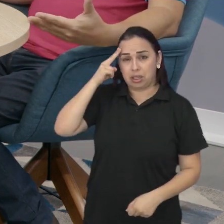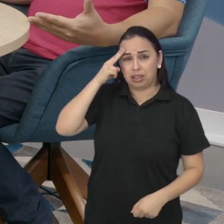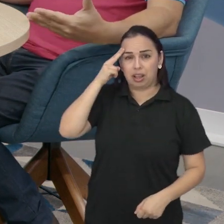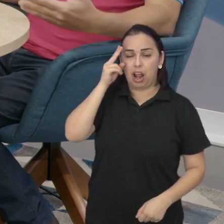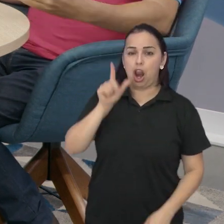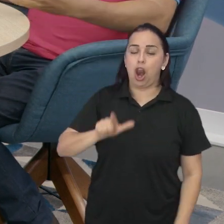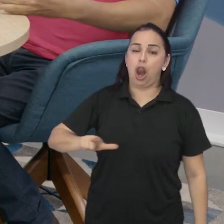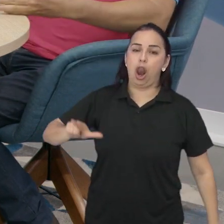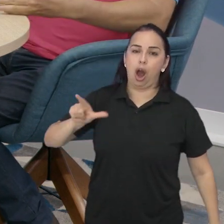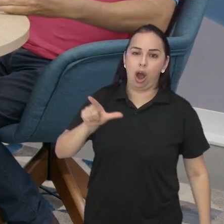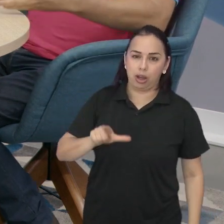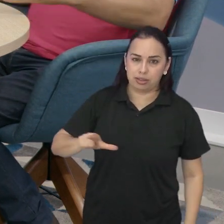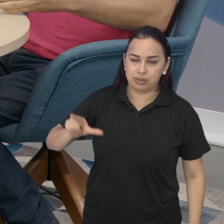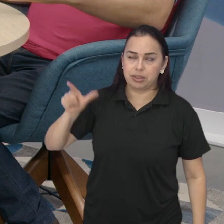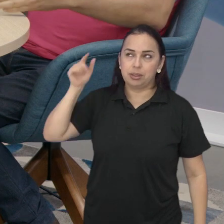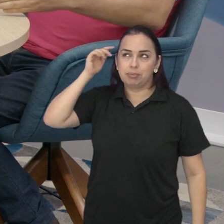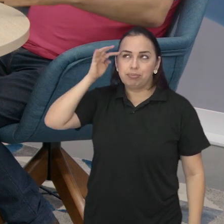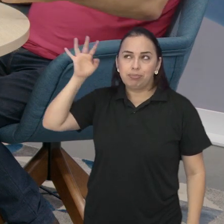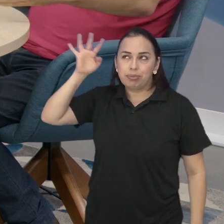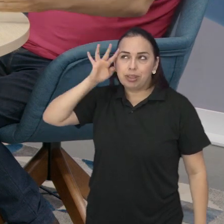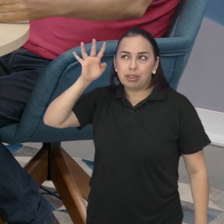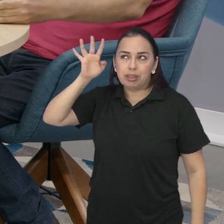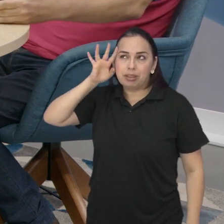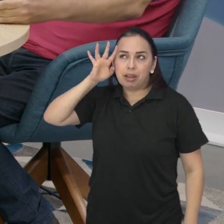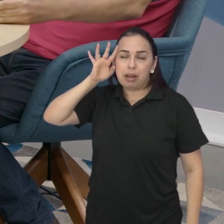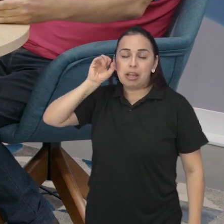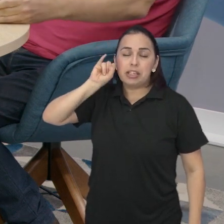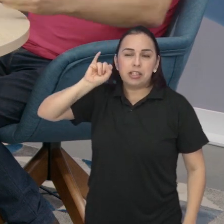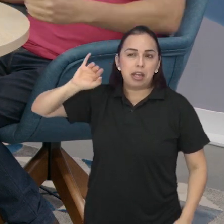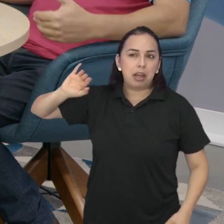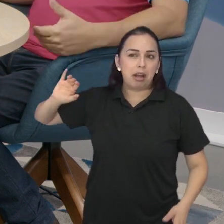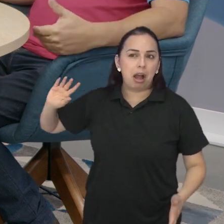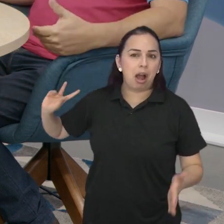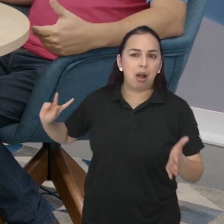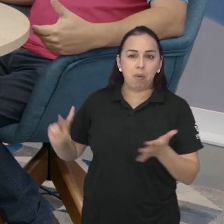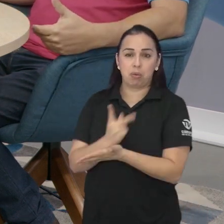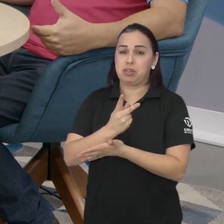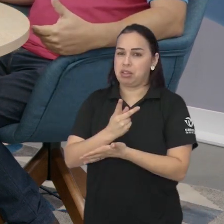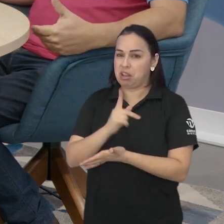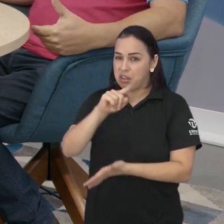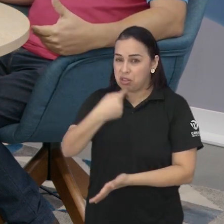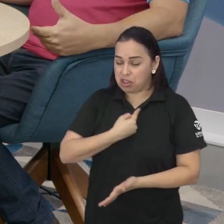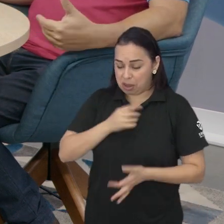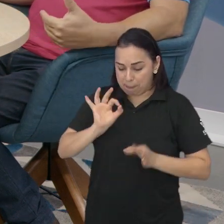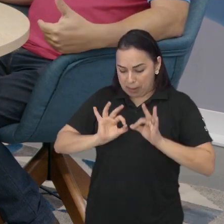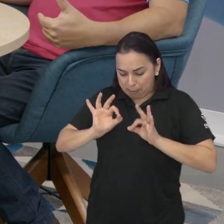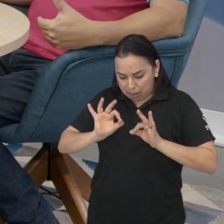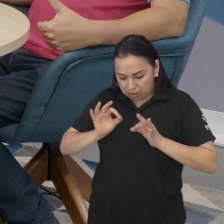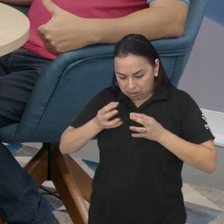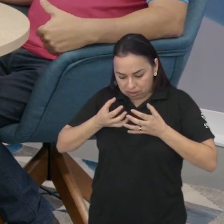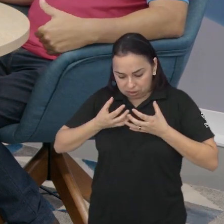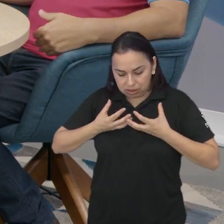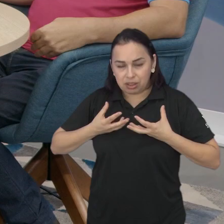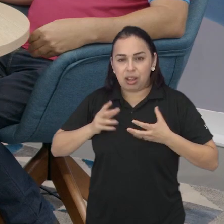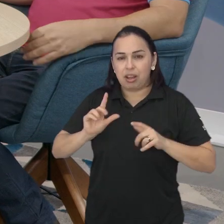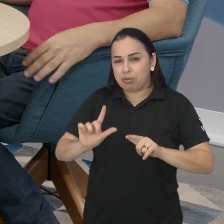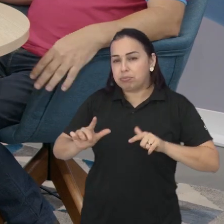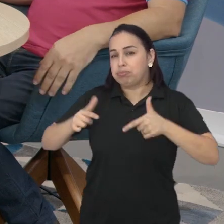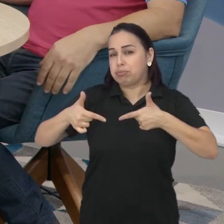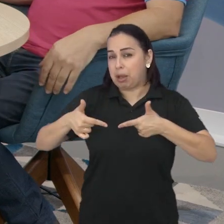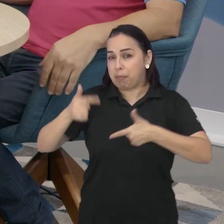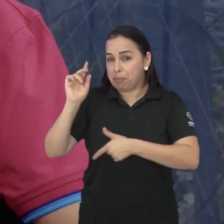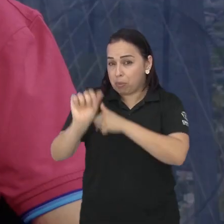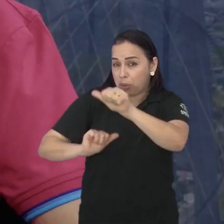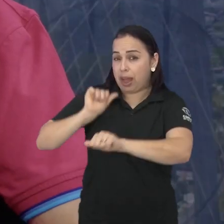óbvio. Estes sonhos, nós estamos preparados para as frustrações? Algumas pessoas não. E a vivência de rua, no meu